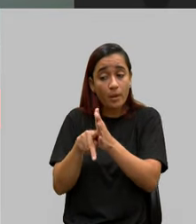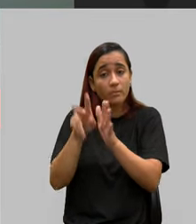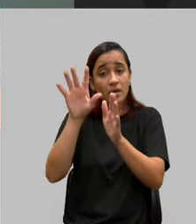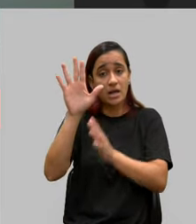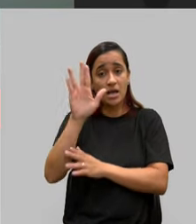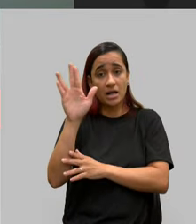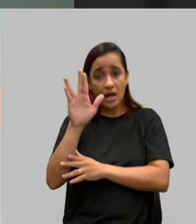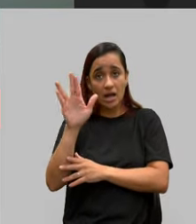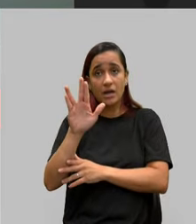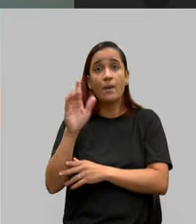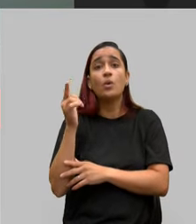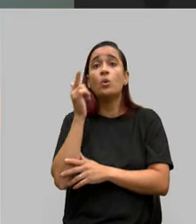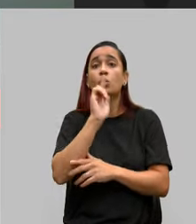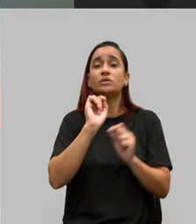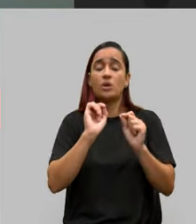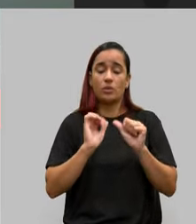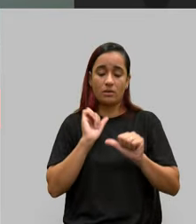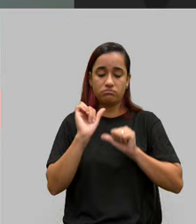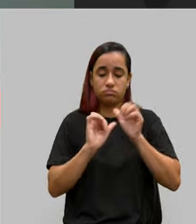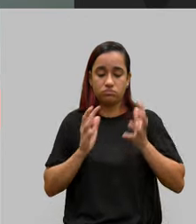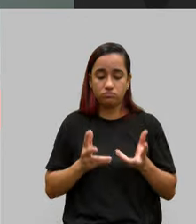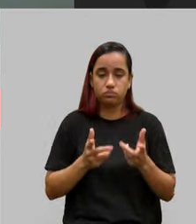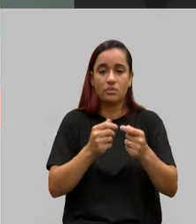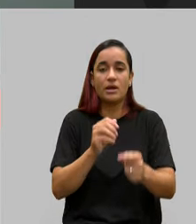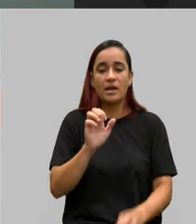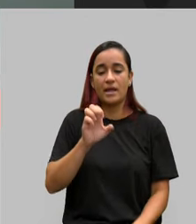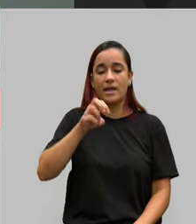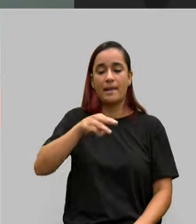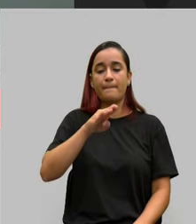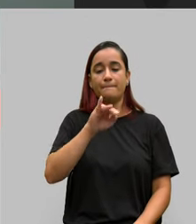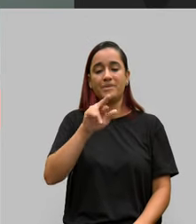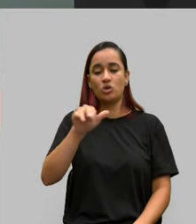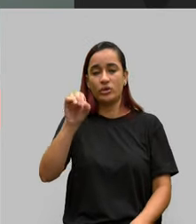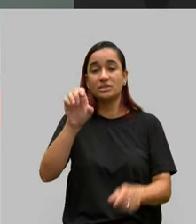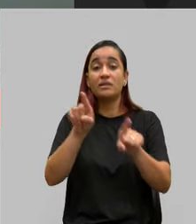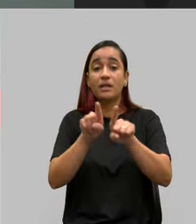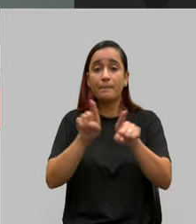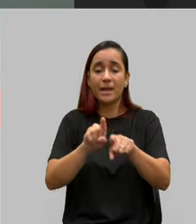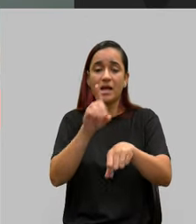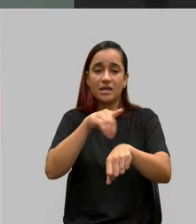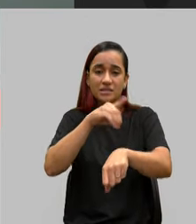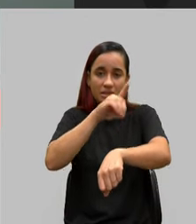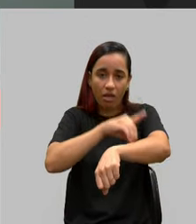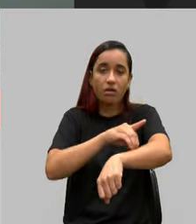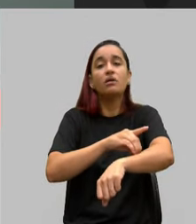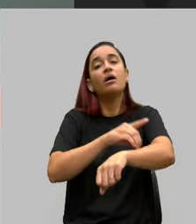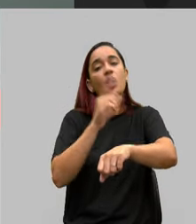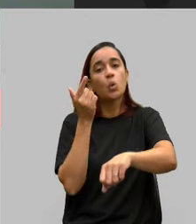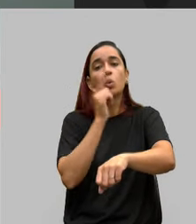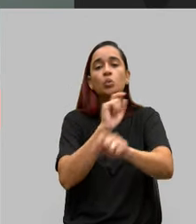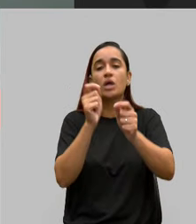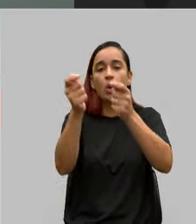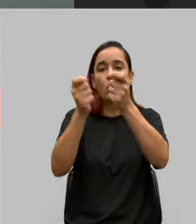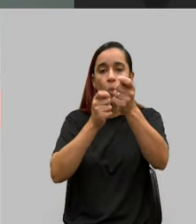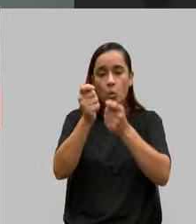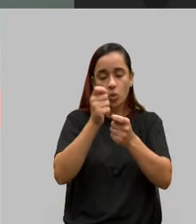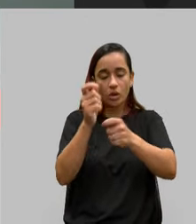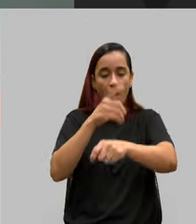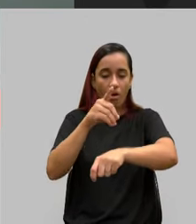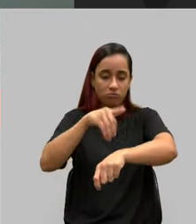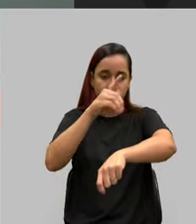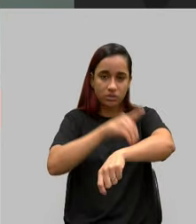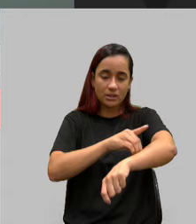alterações nos embriões do Mosquito aex egipte e poderia ser usado para conter a proliferação do mosquito que provoca